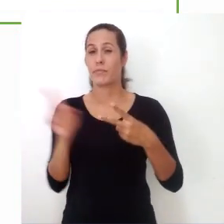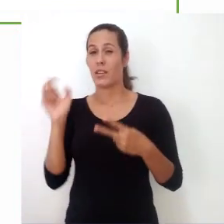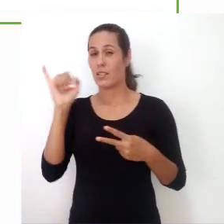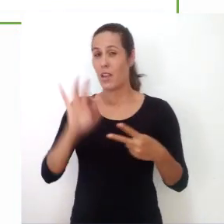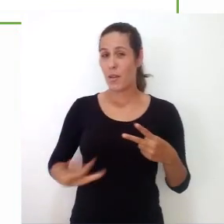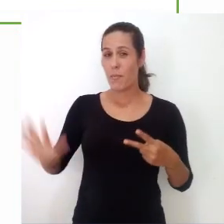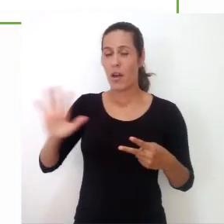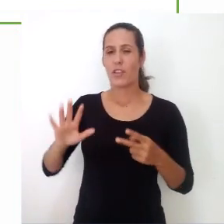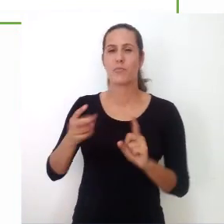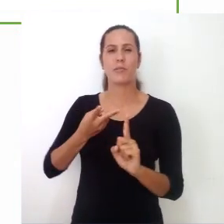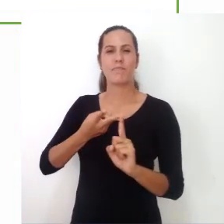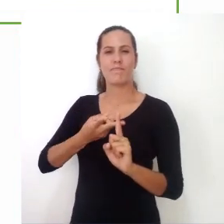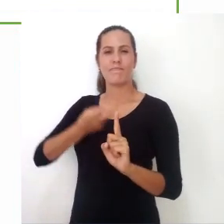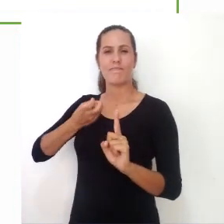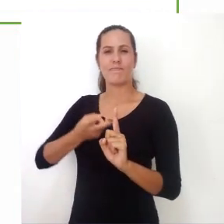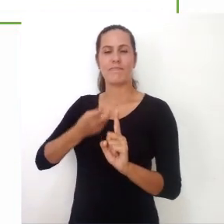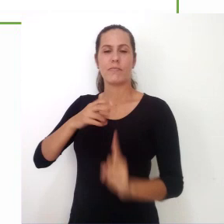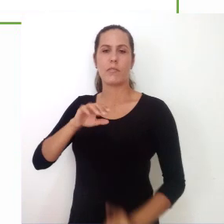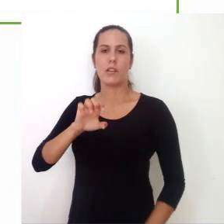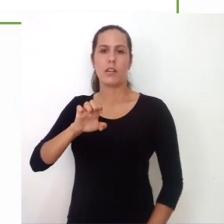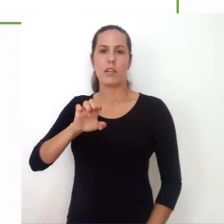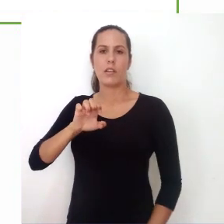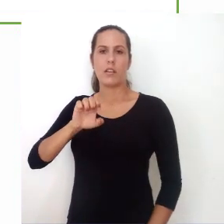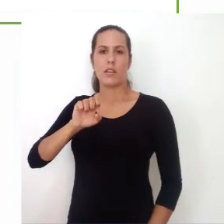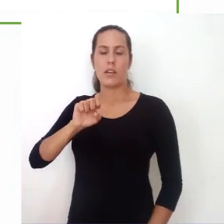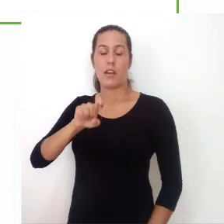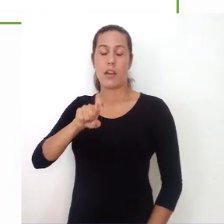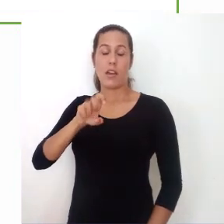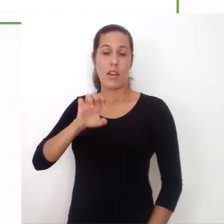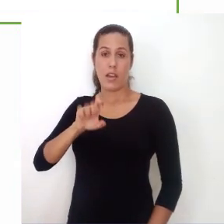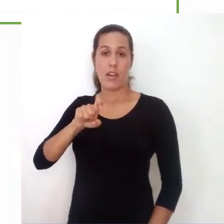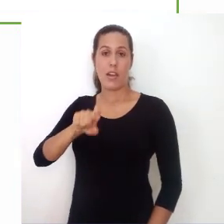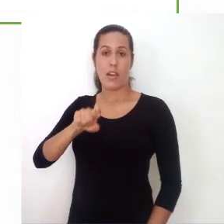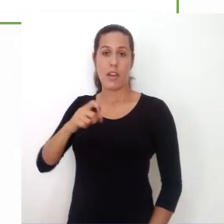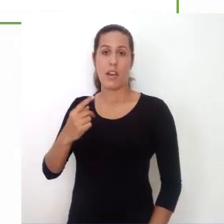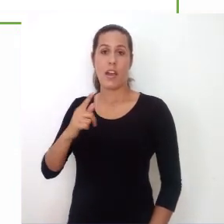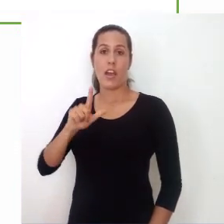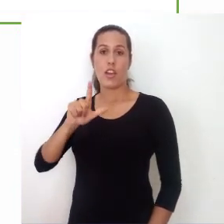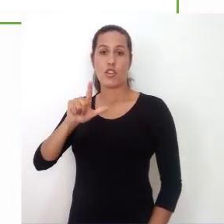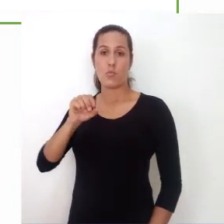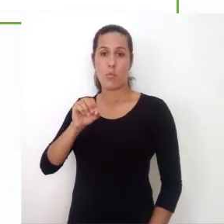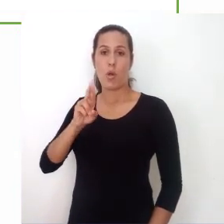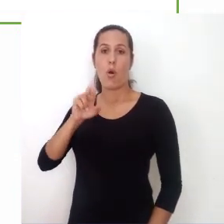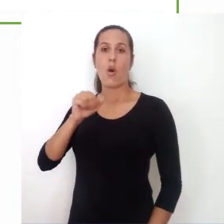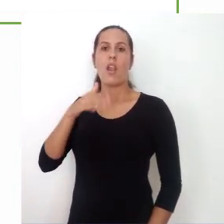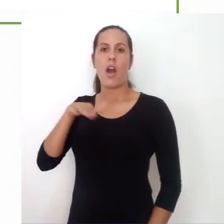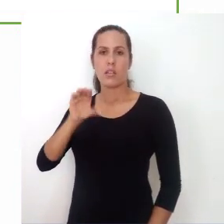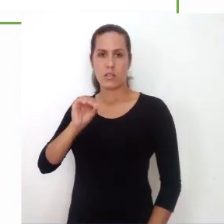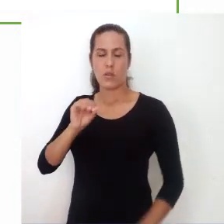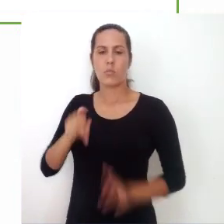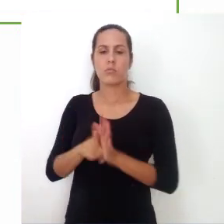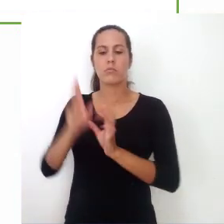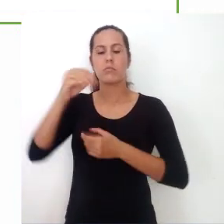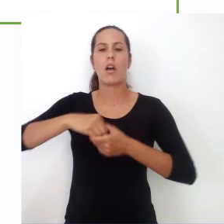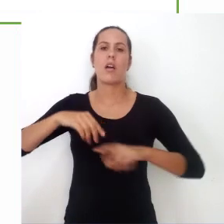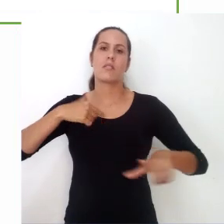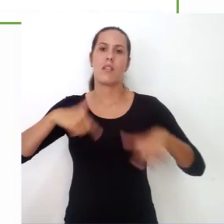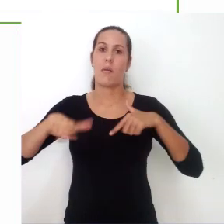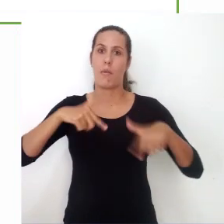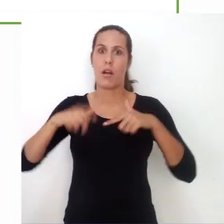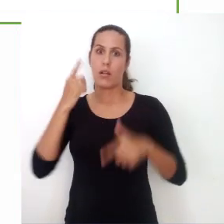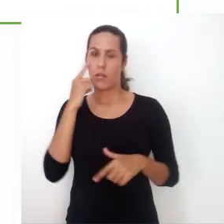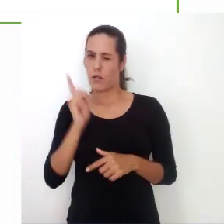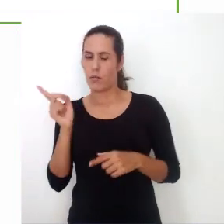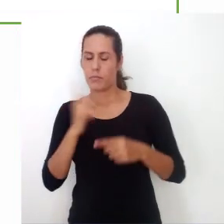Essa imagem é uma metáfora, é uma analogia, aliás, da exploração no trabalho. Uma questão bem